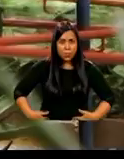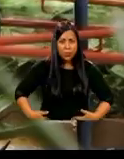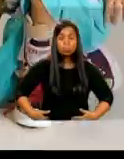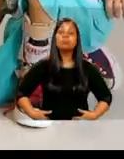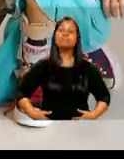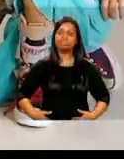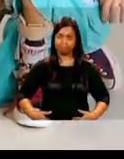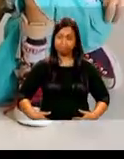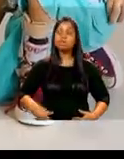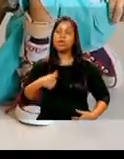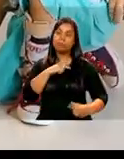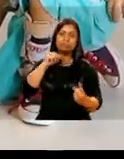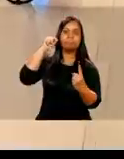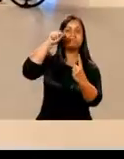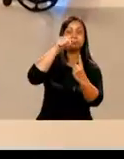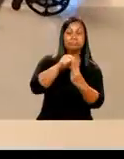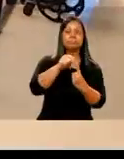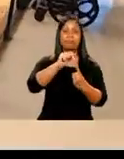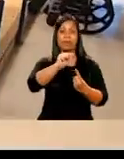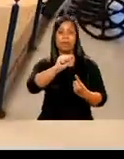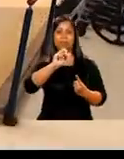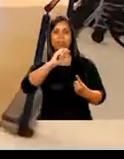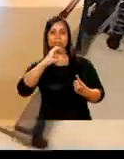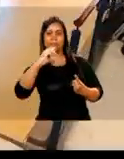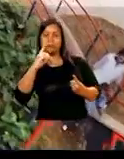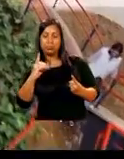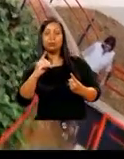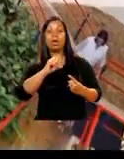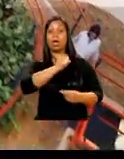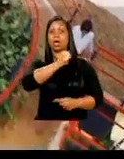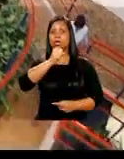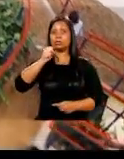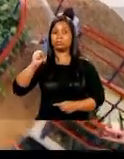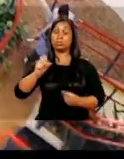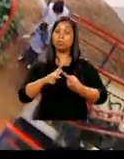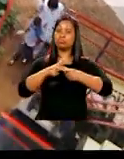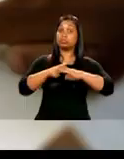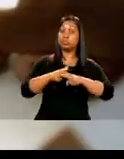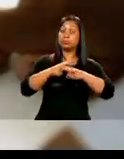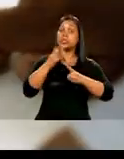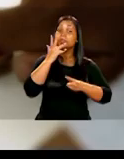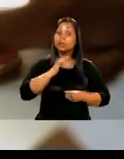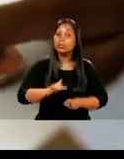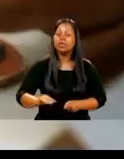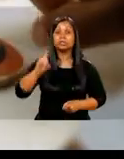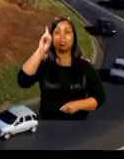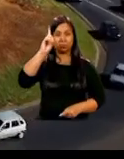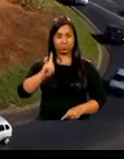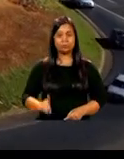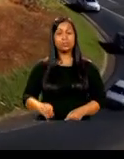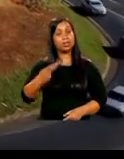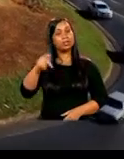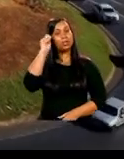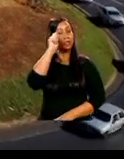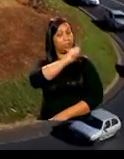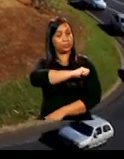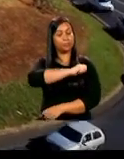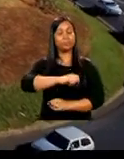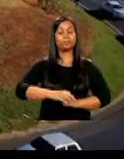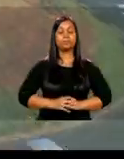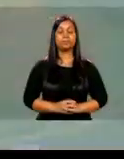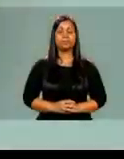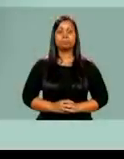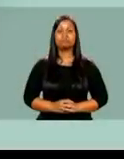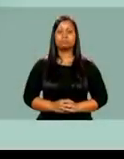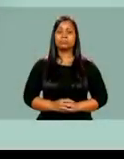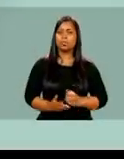física. Esta é a missão da ARCD, Associação de Reabilitação da Criança Deficiente de São José do Rio